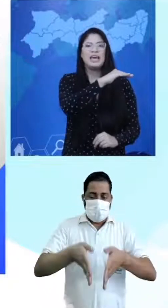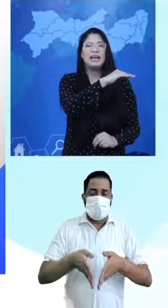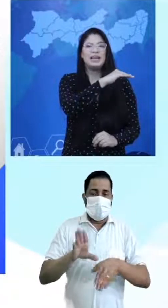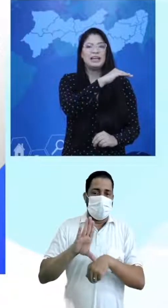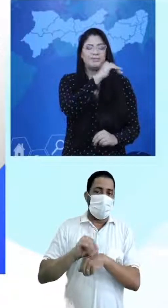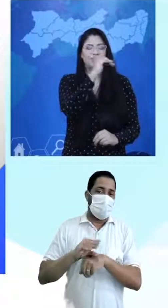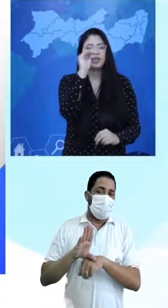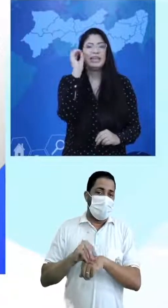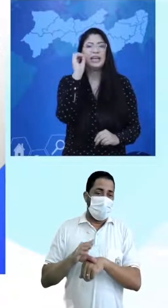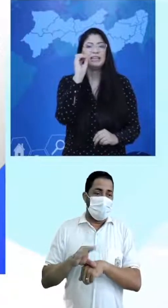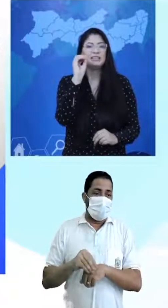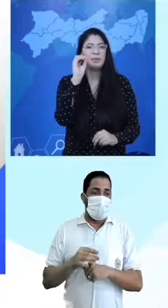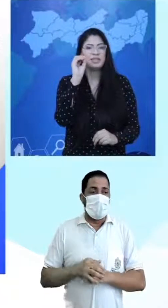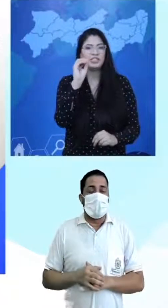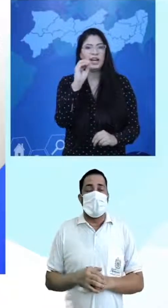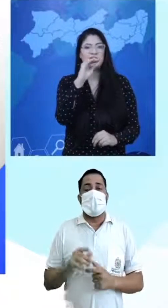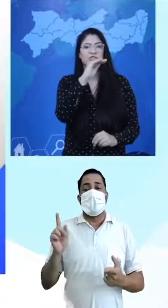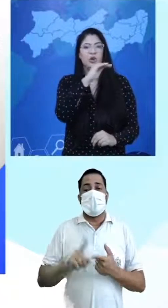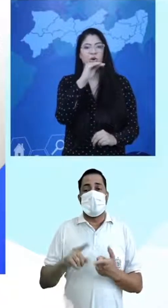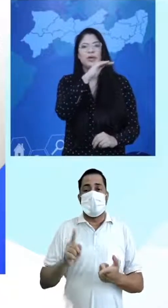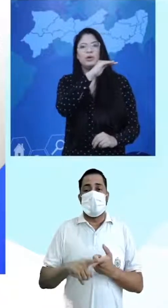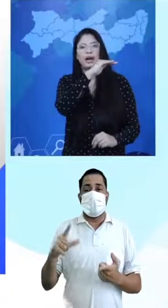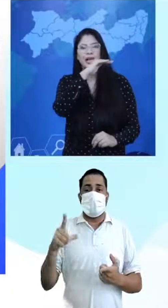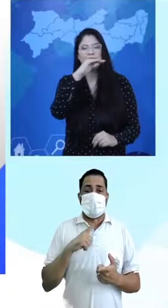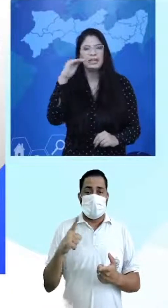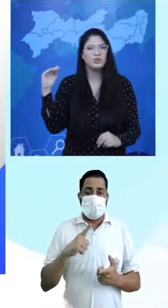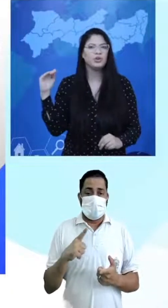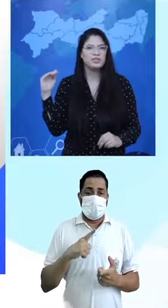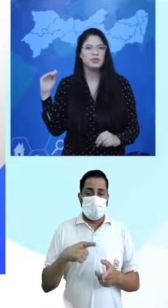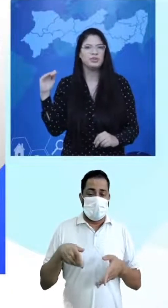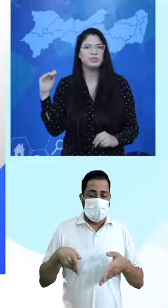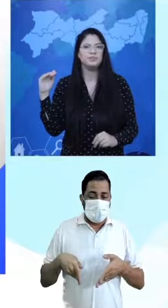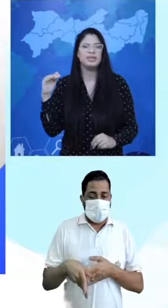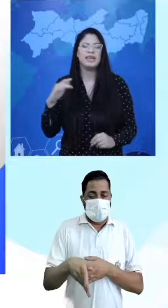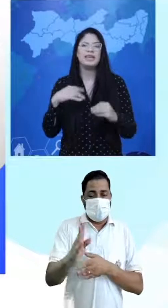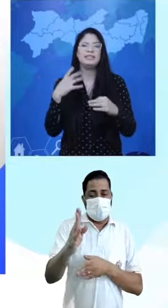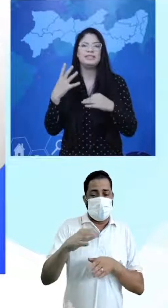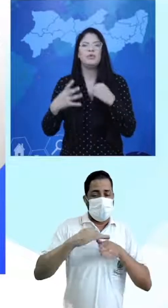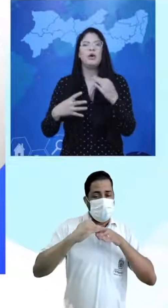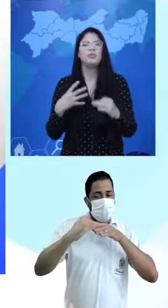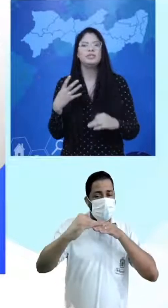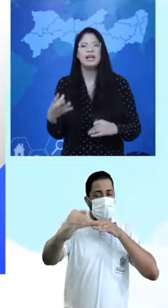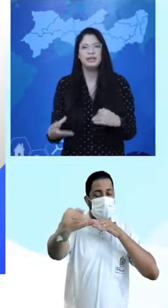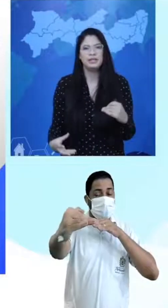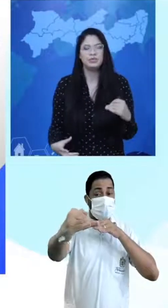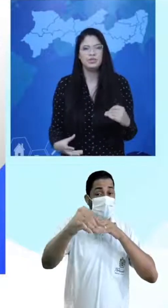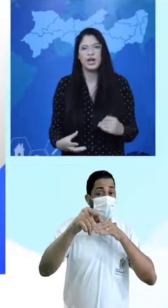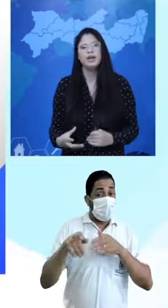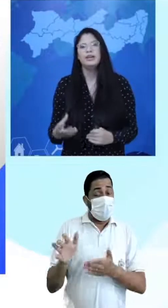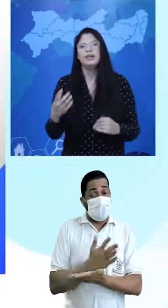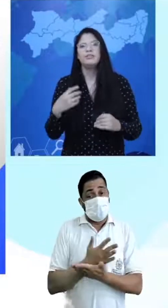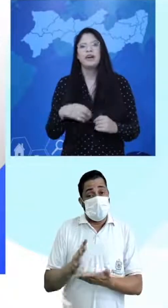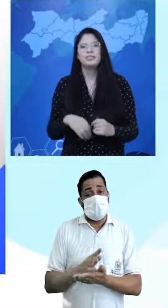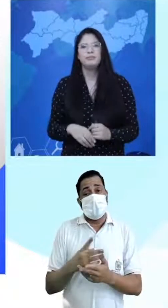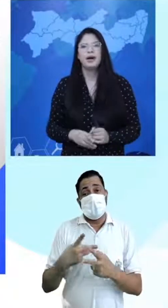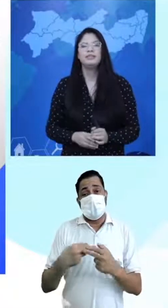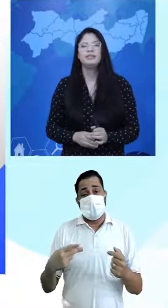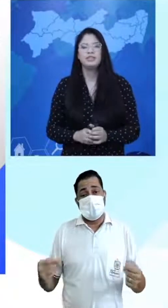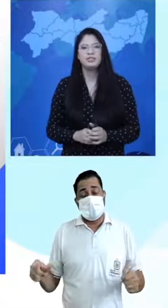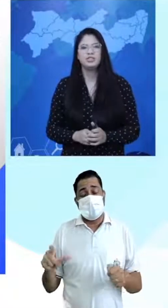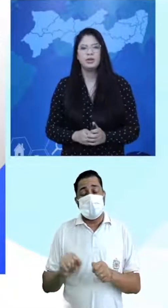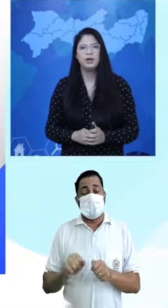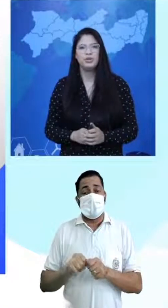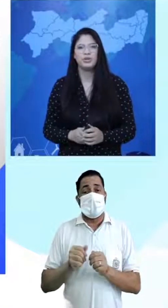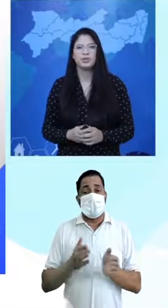e ela também está sob a linha do horizonte. Esses são alguns elementos já que fazem parte